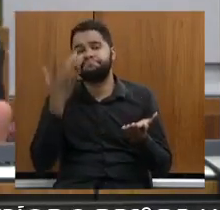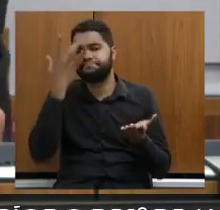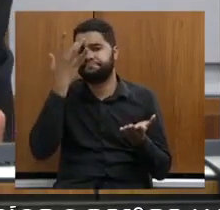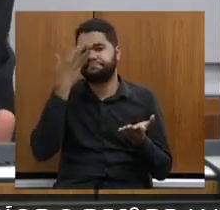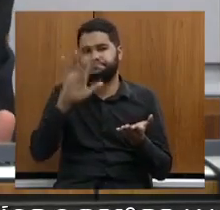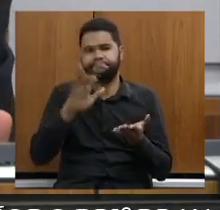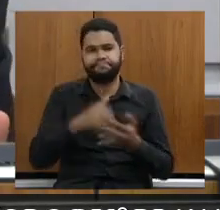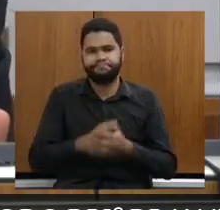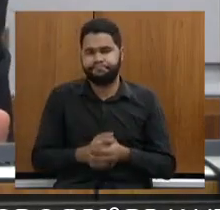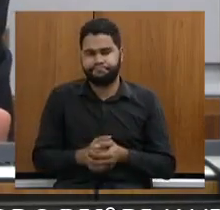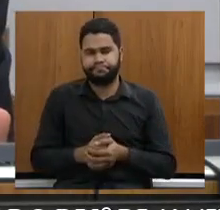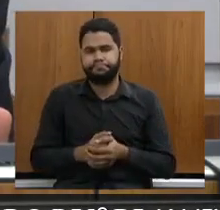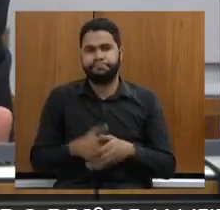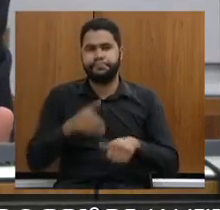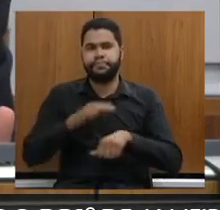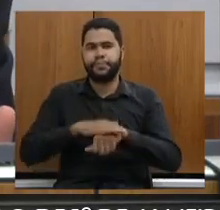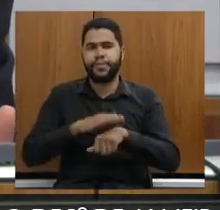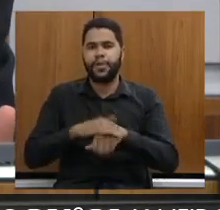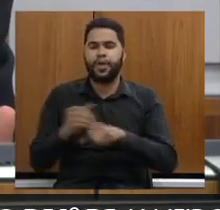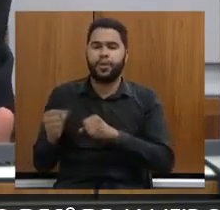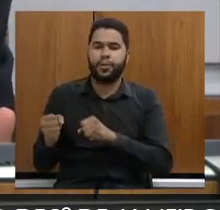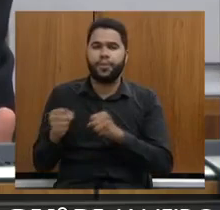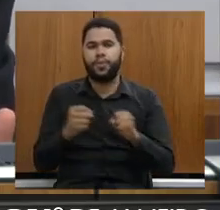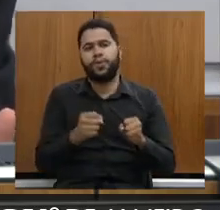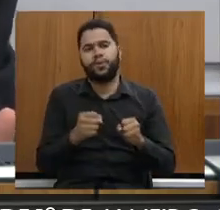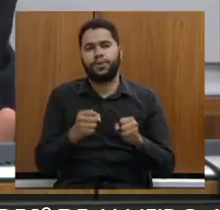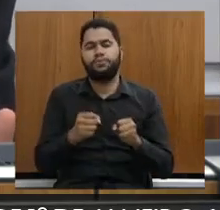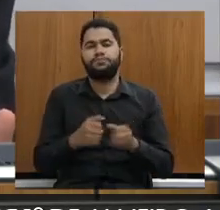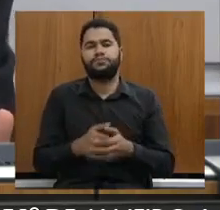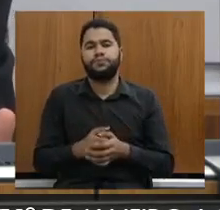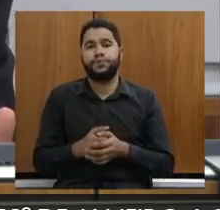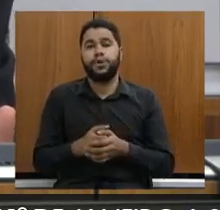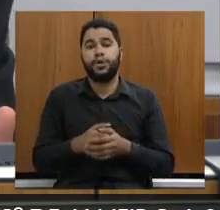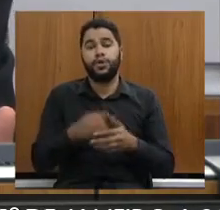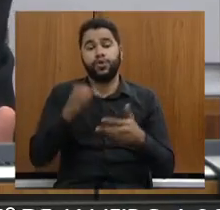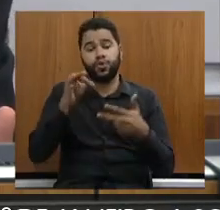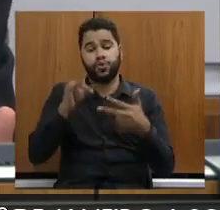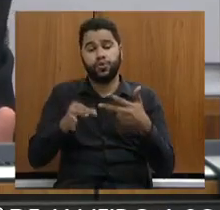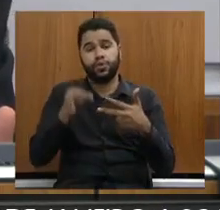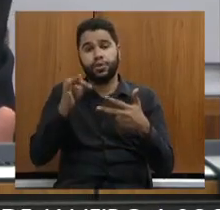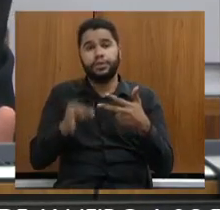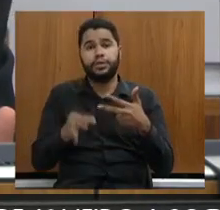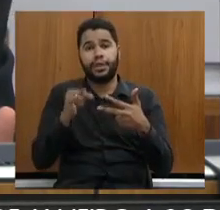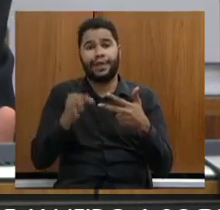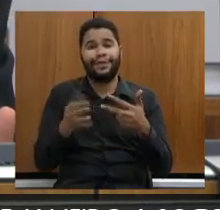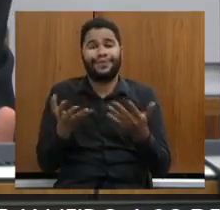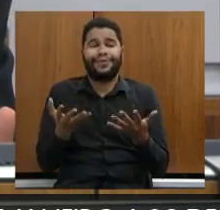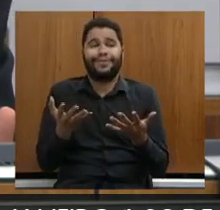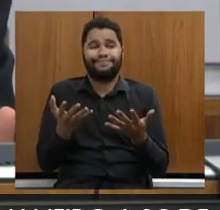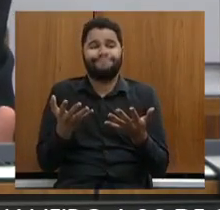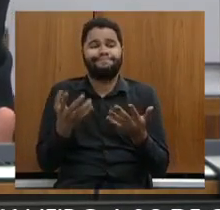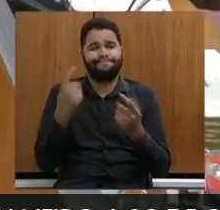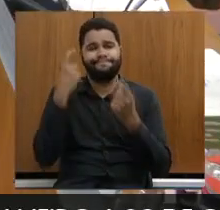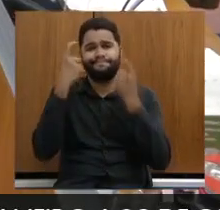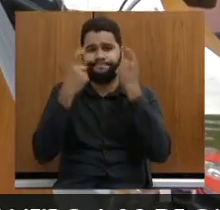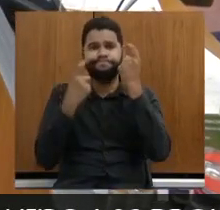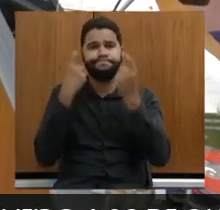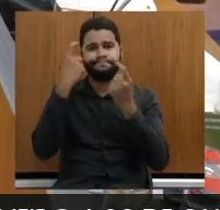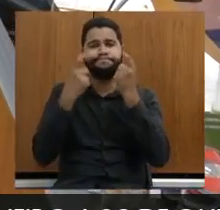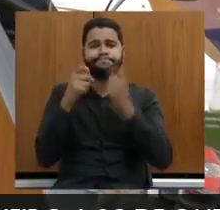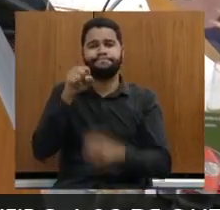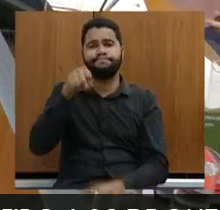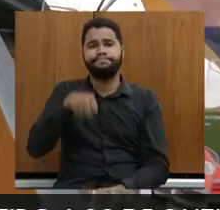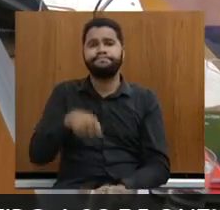despachado pelo pelo Poder Judiciário então é uma coisa que realmente está preocupando